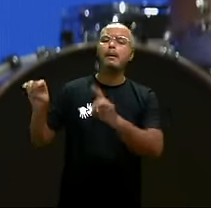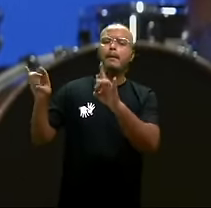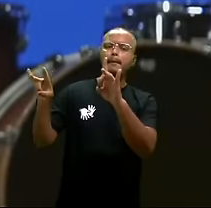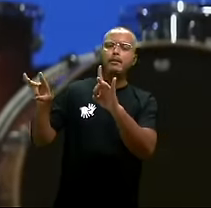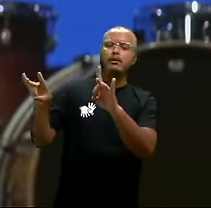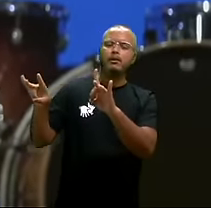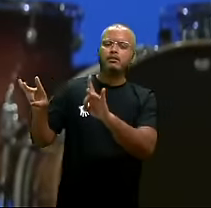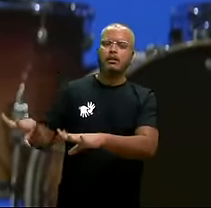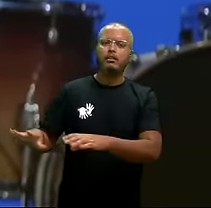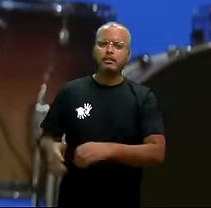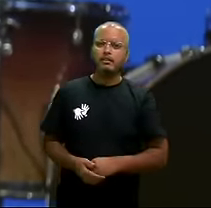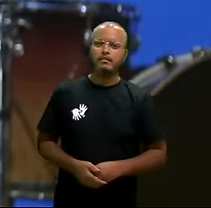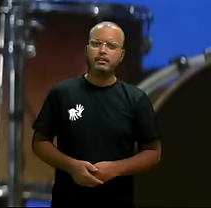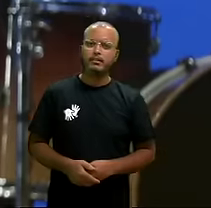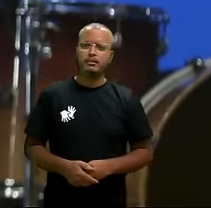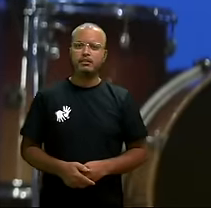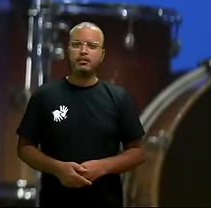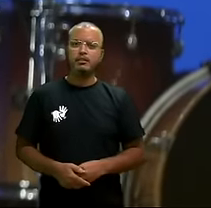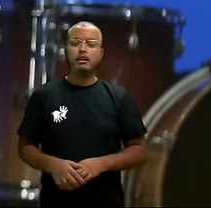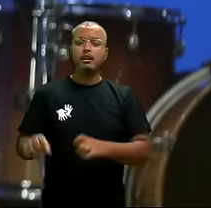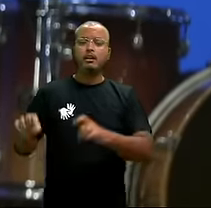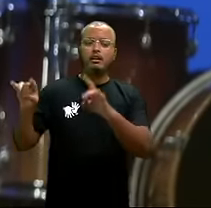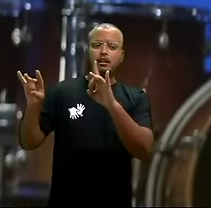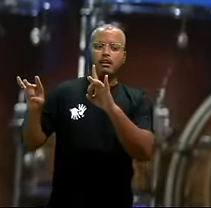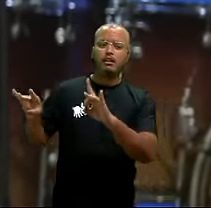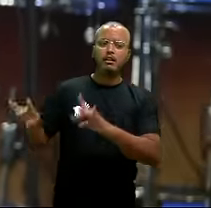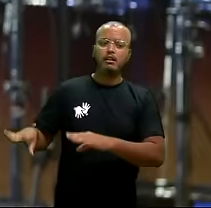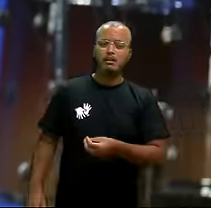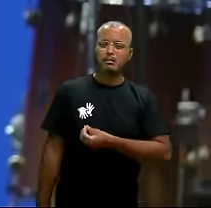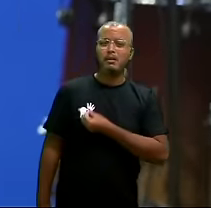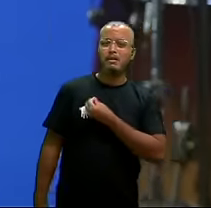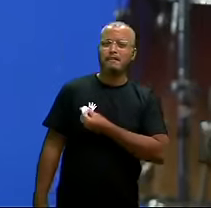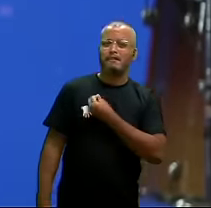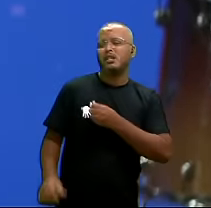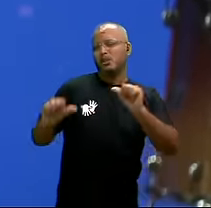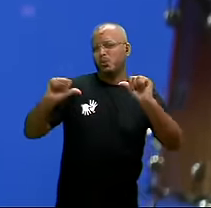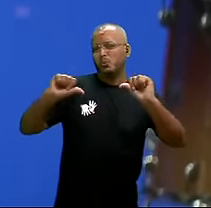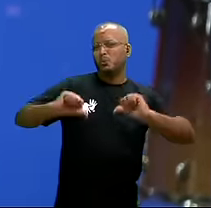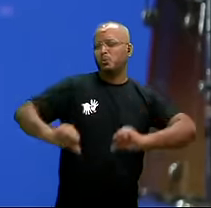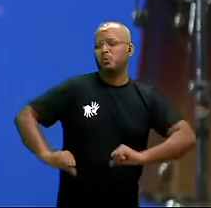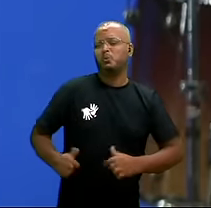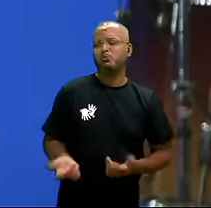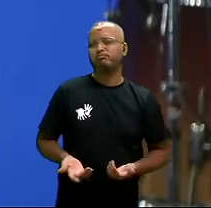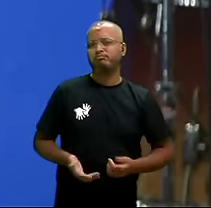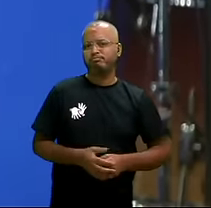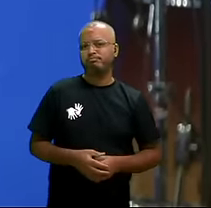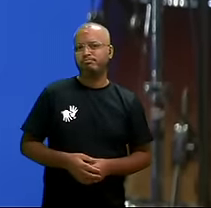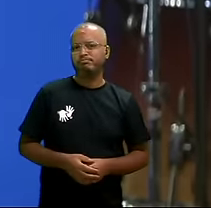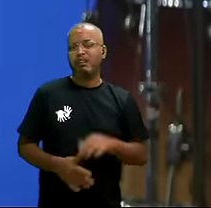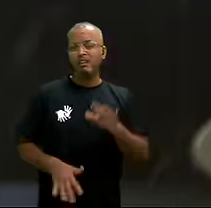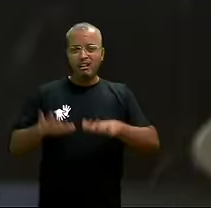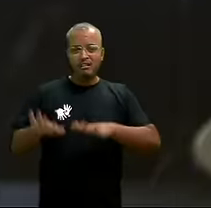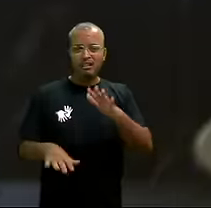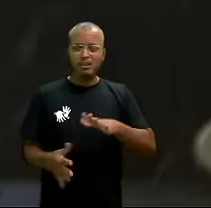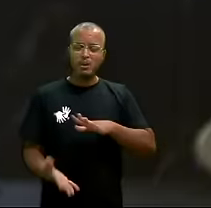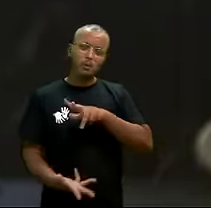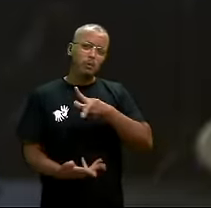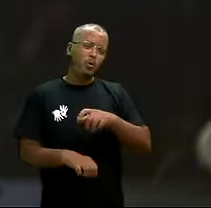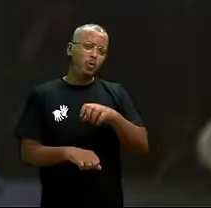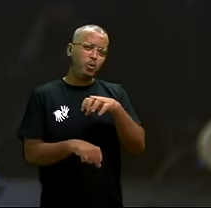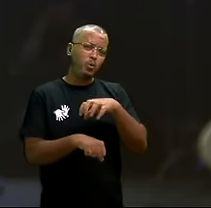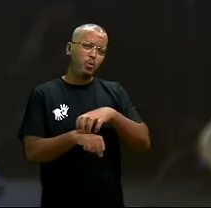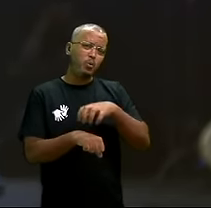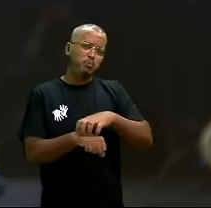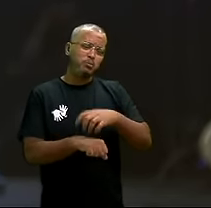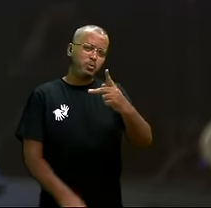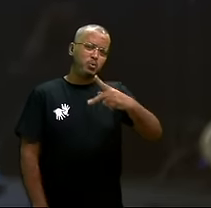perceber, Paulinho. Nós estamos descendo no nível do mundo. O mundo cada vez mais culpa os outros, culpa a sociedade, culpa a economia. É